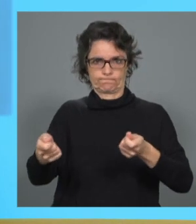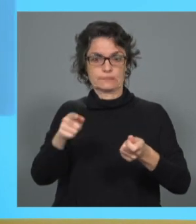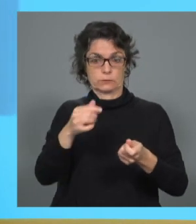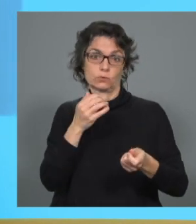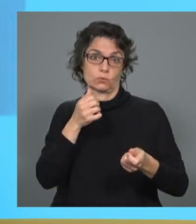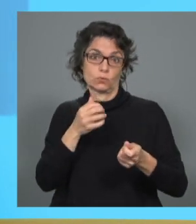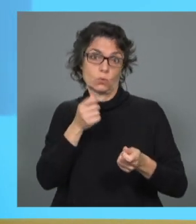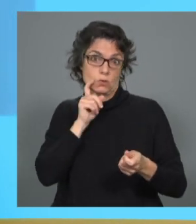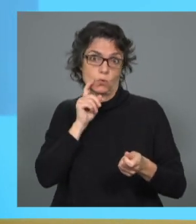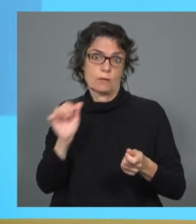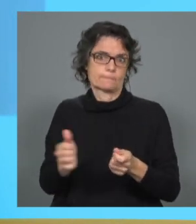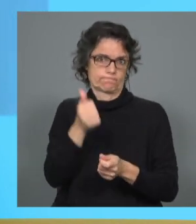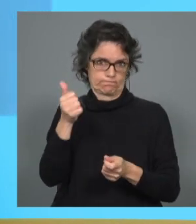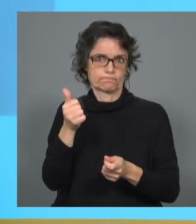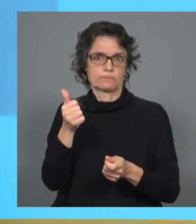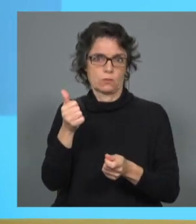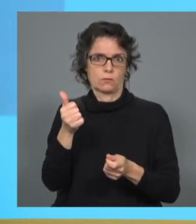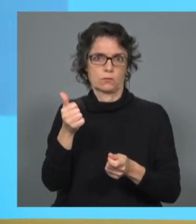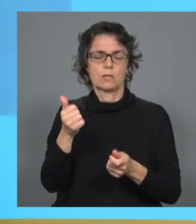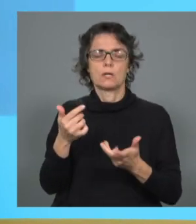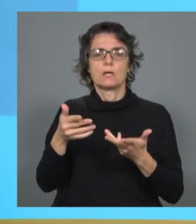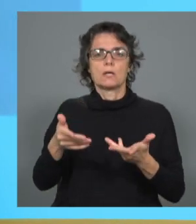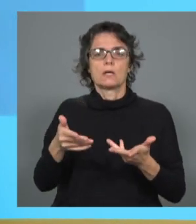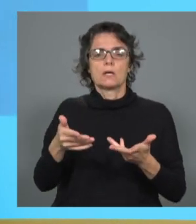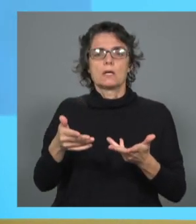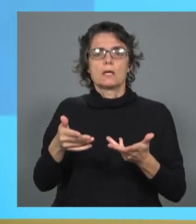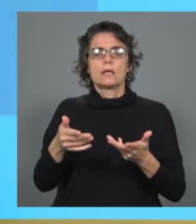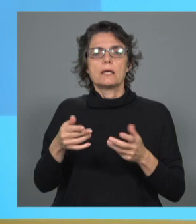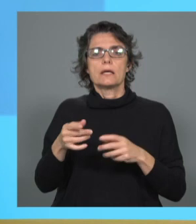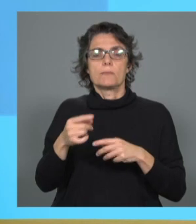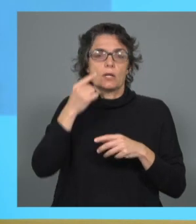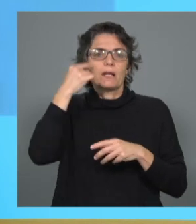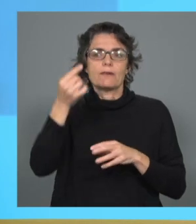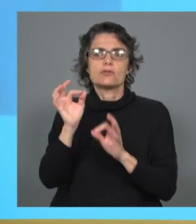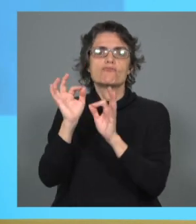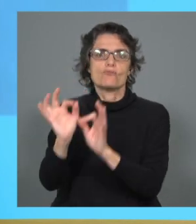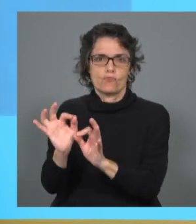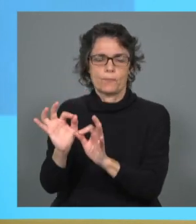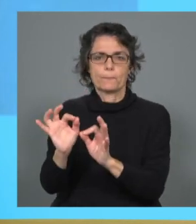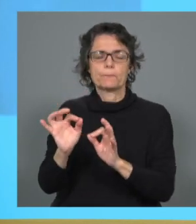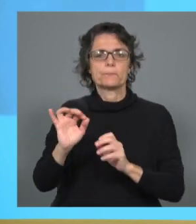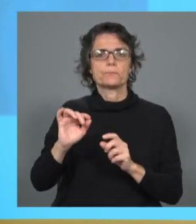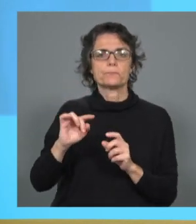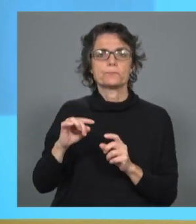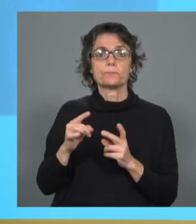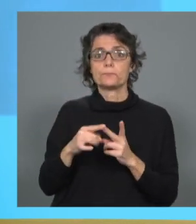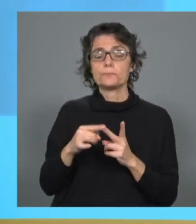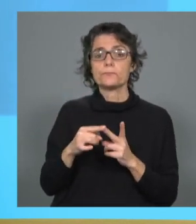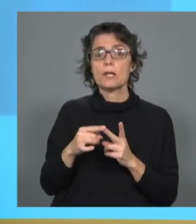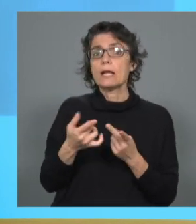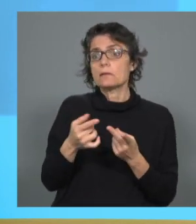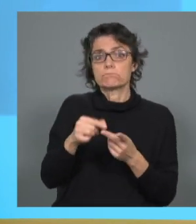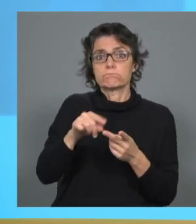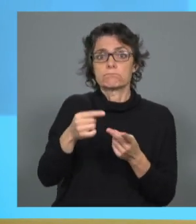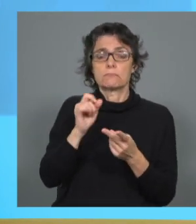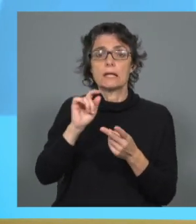segurança, estávamos muito mais seguros de que a viagem correria bem. E foi assim,